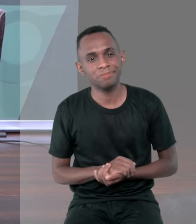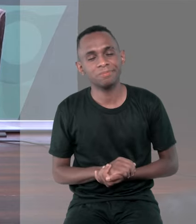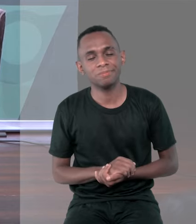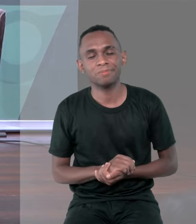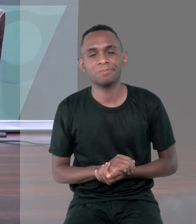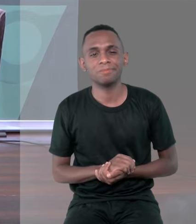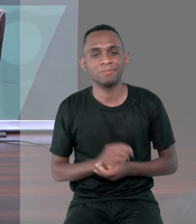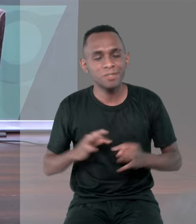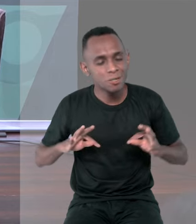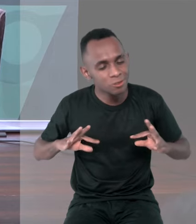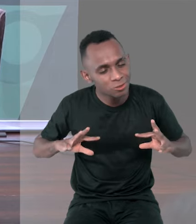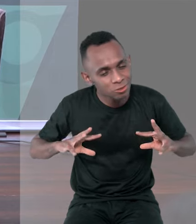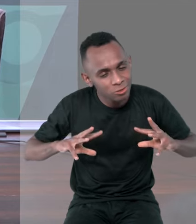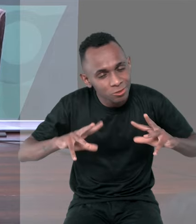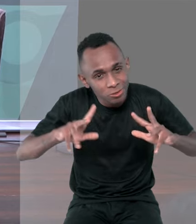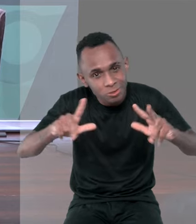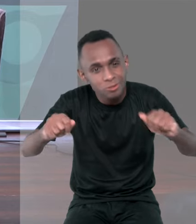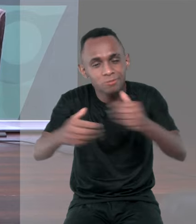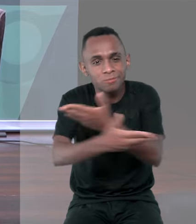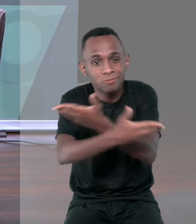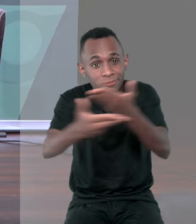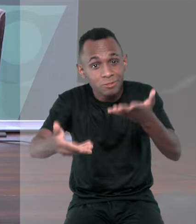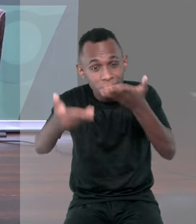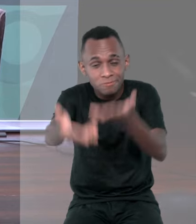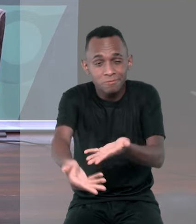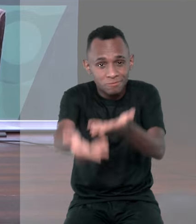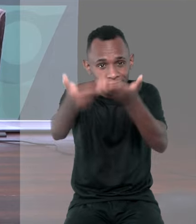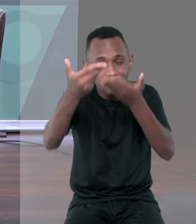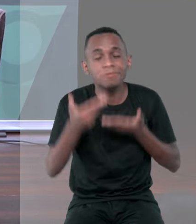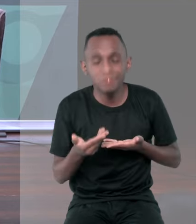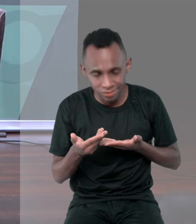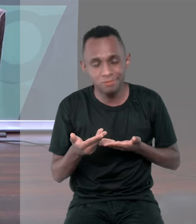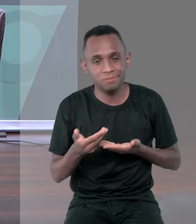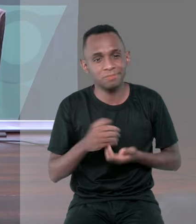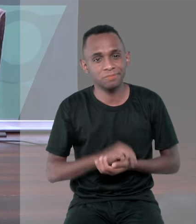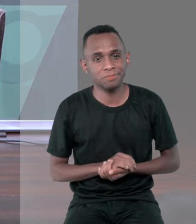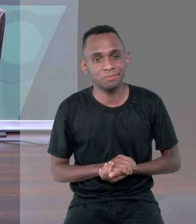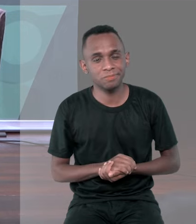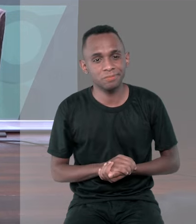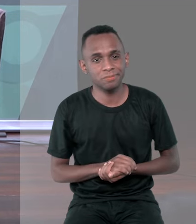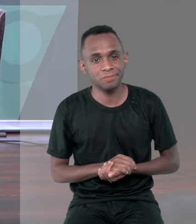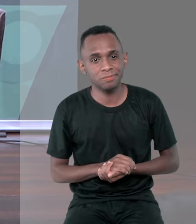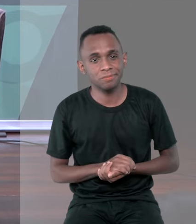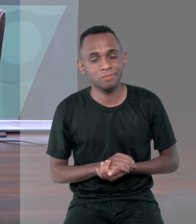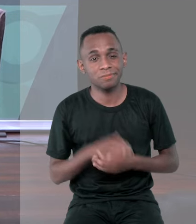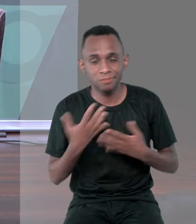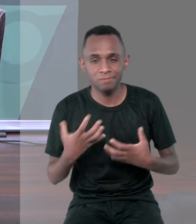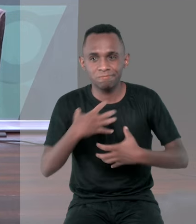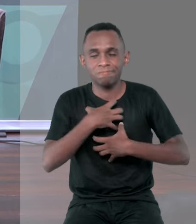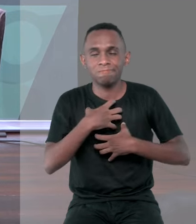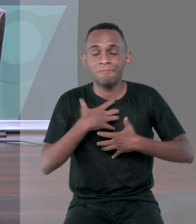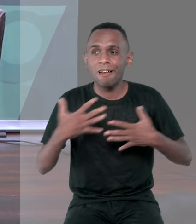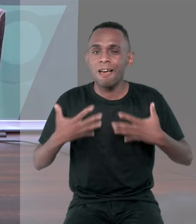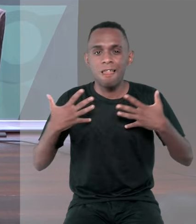Sejam todos muito bem-vindos, bem-vindas e bem-vindes, né? É com alegria